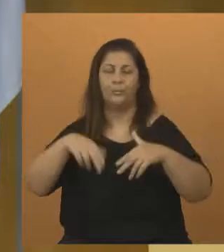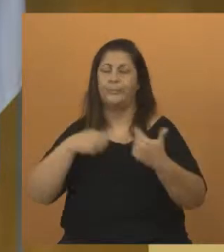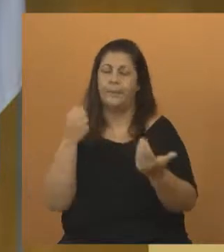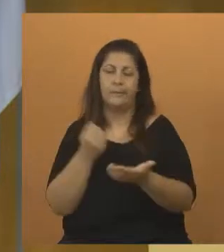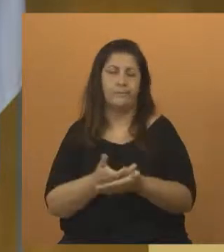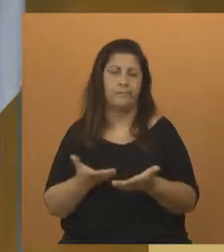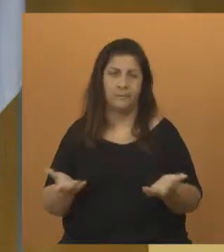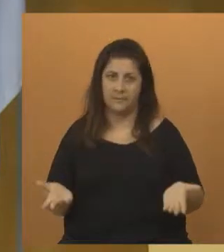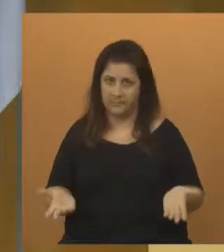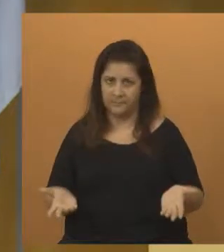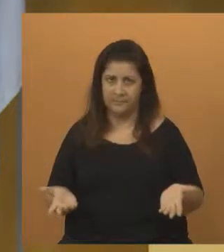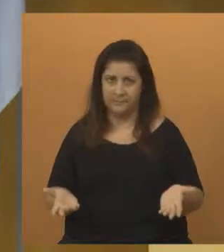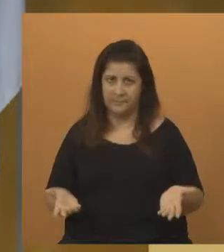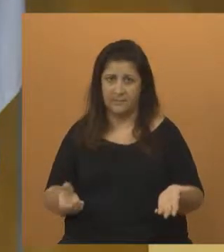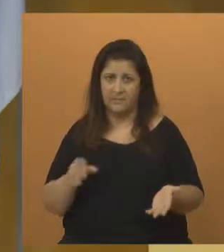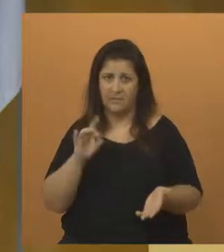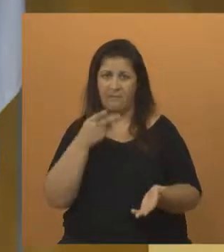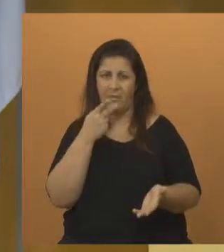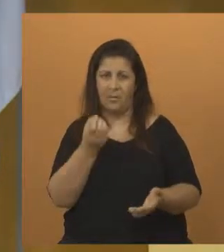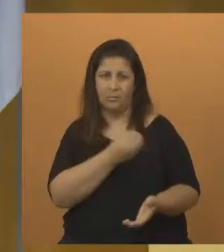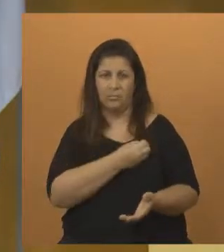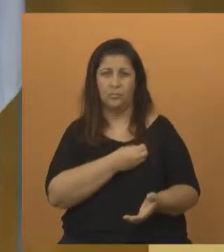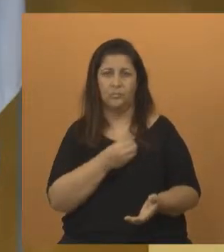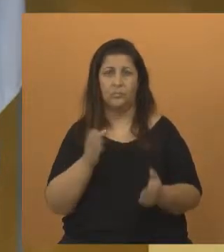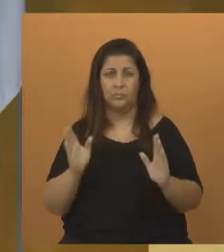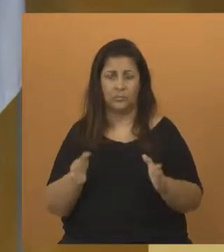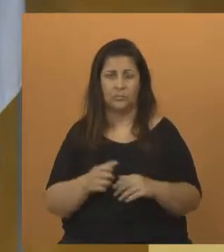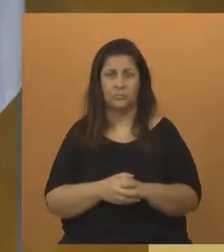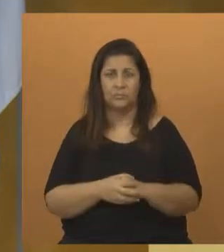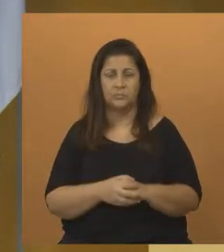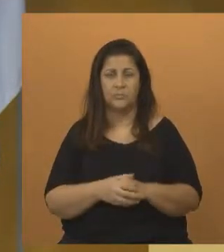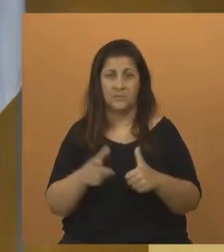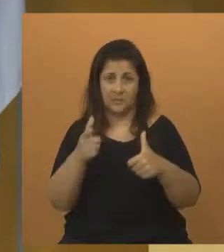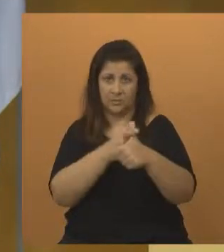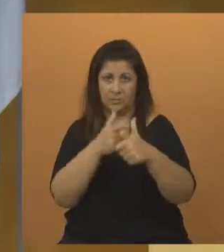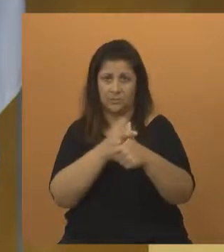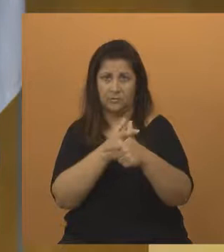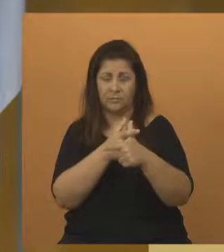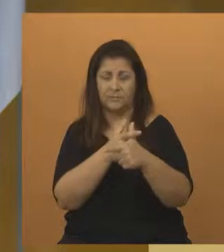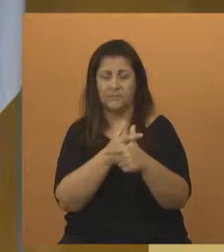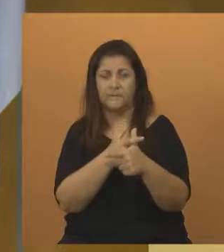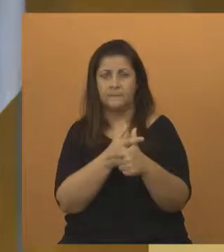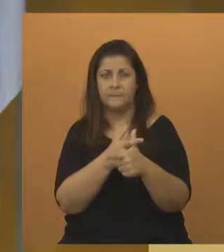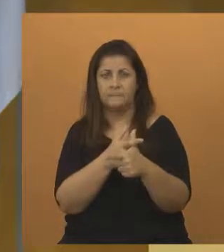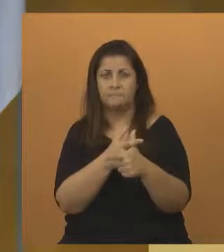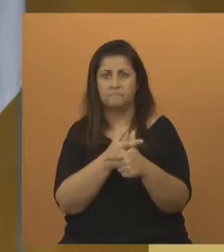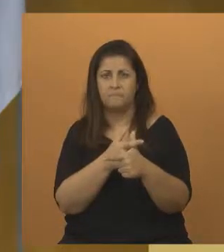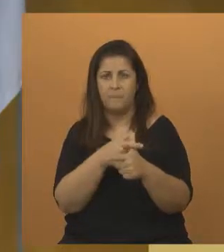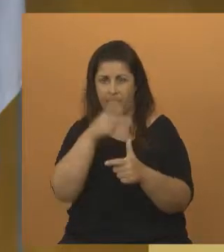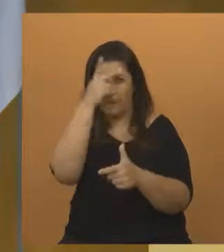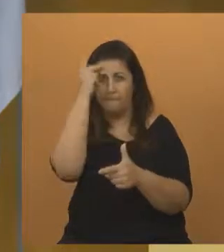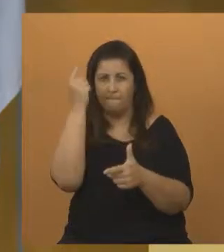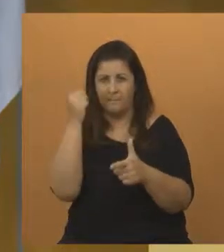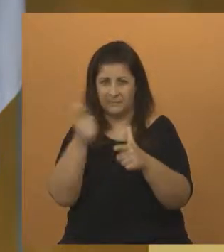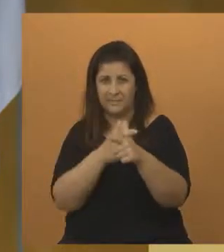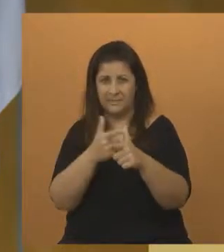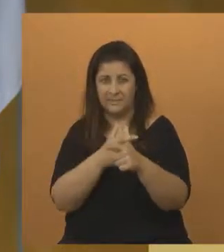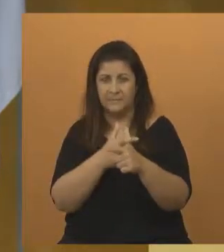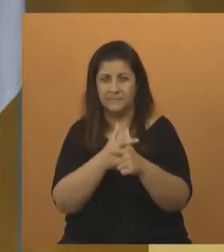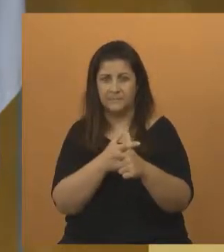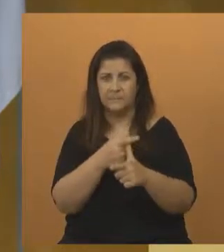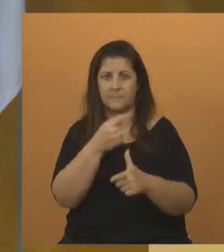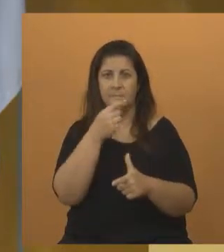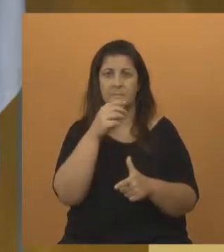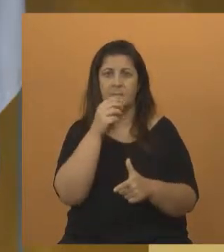Só para mencionar um número, hoje a dívida ativa de Jacareí, ela tá de pessoas que devem para a prefeitura, ela